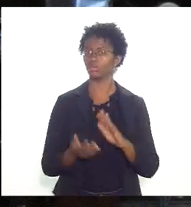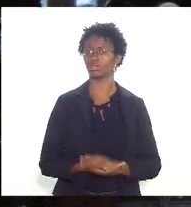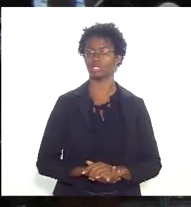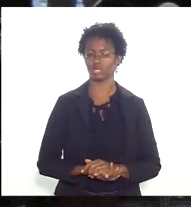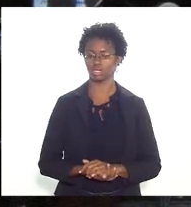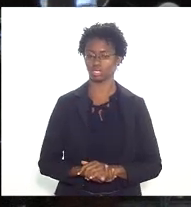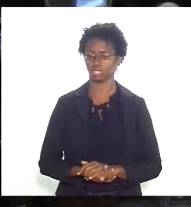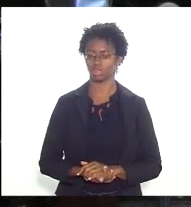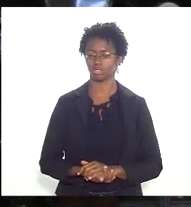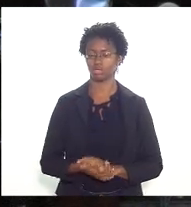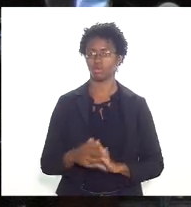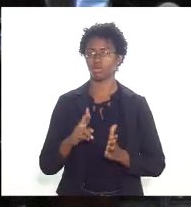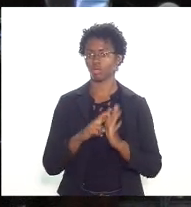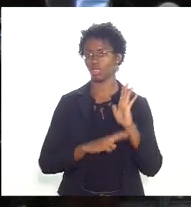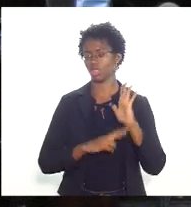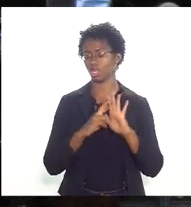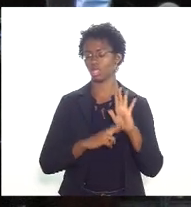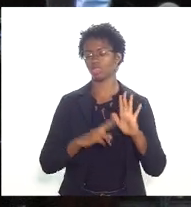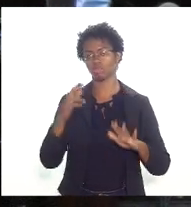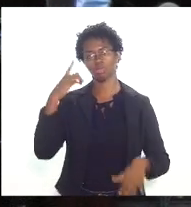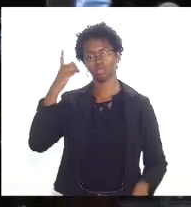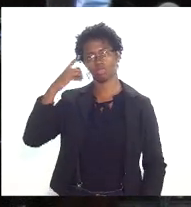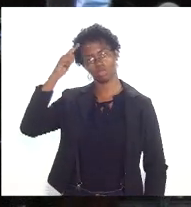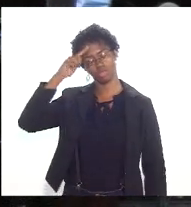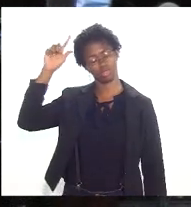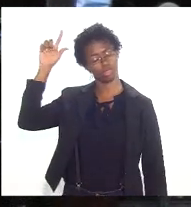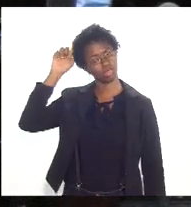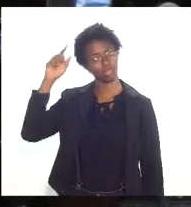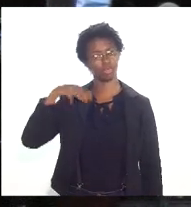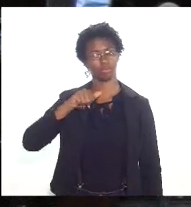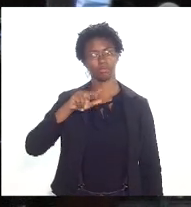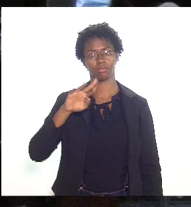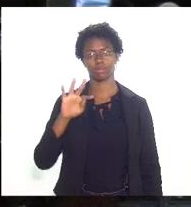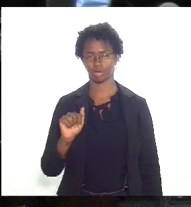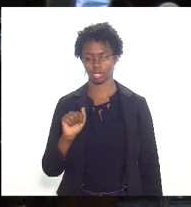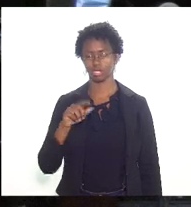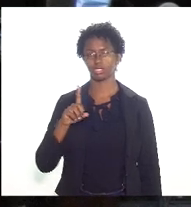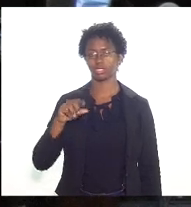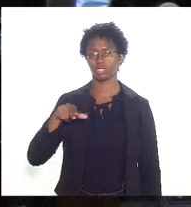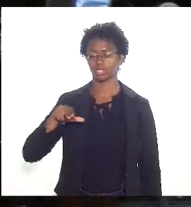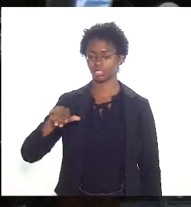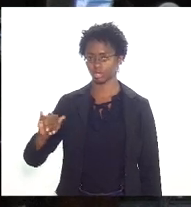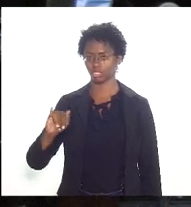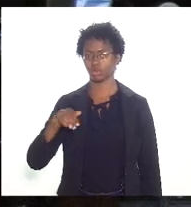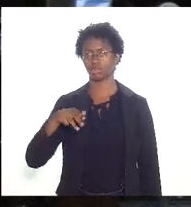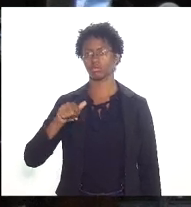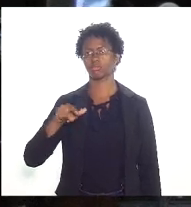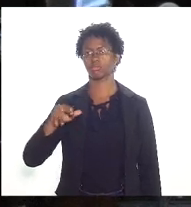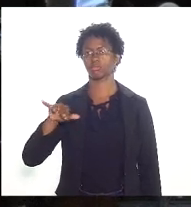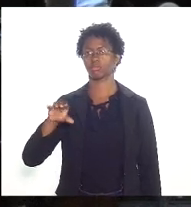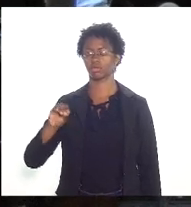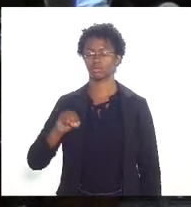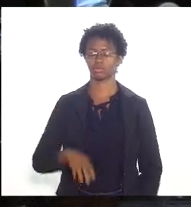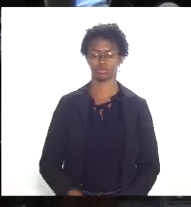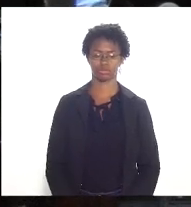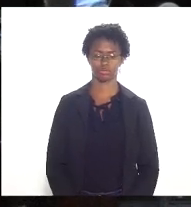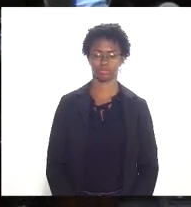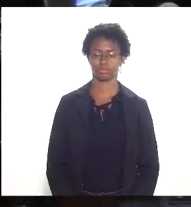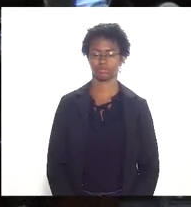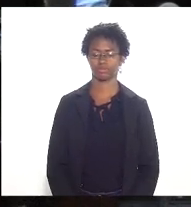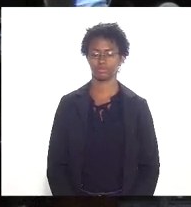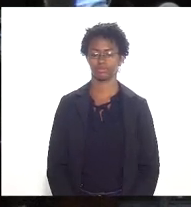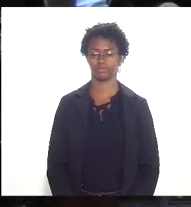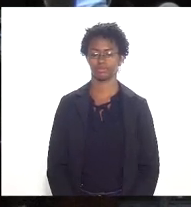favorável relator Deputado Luiz Paulo Carlos Macedo Marta Rocha Dani Monteiro e massa passivo Tô vendendo